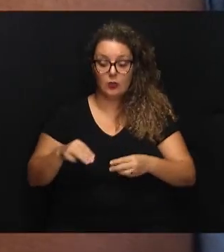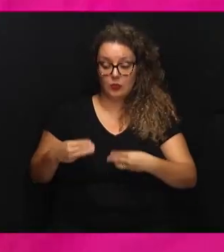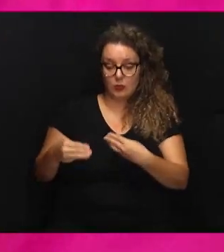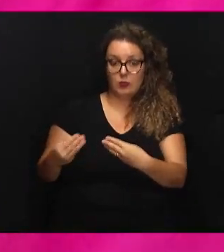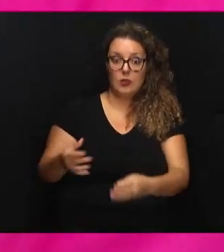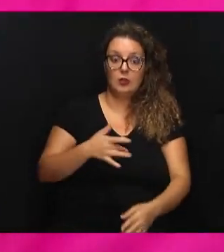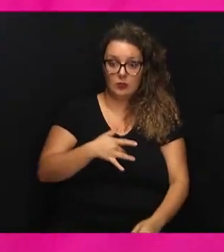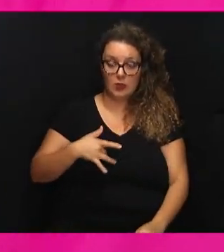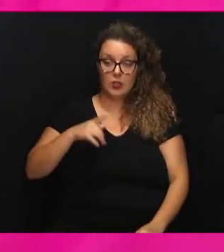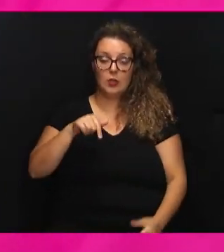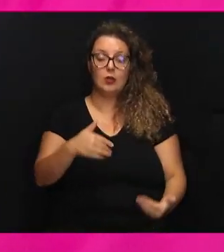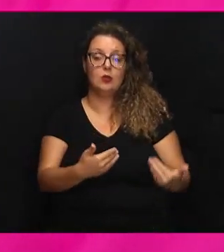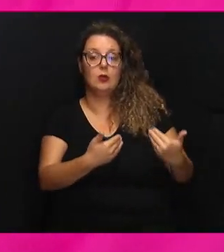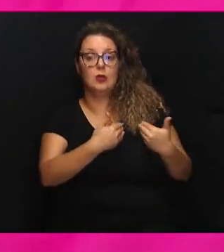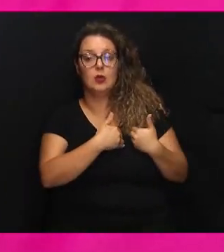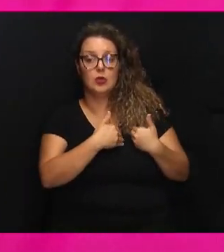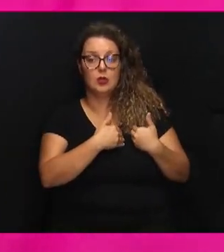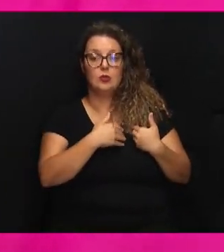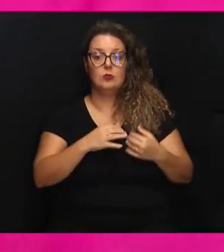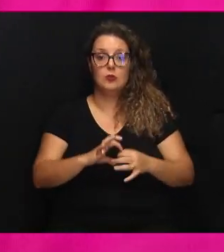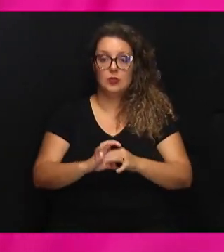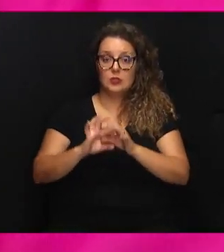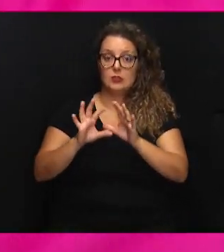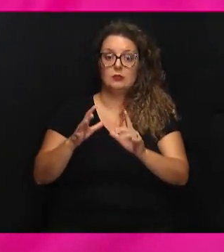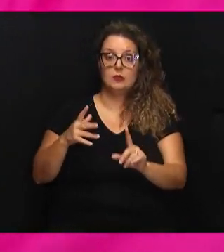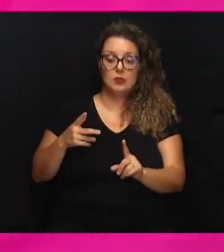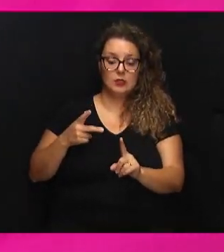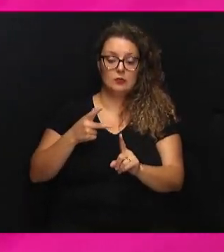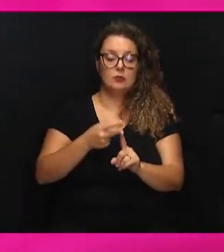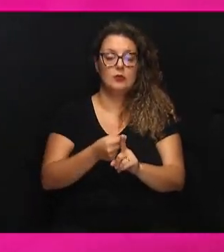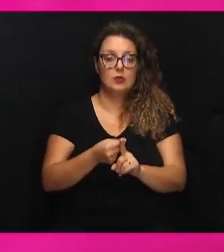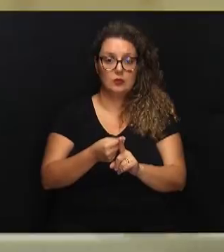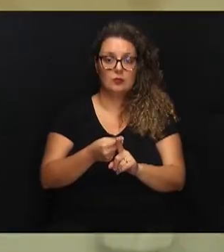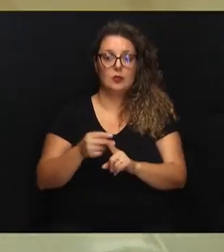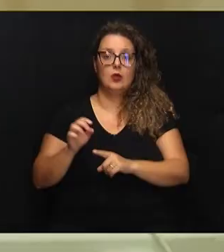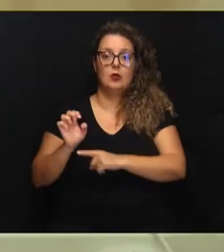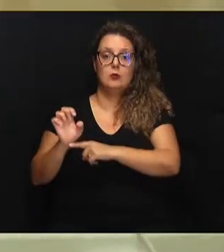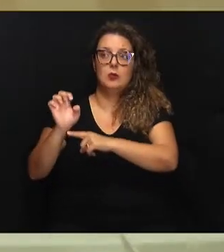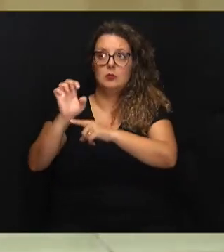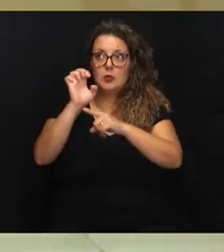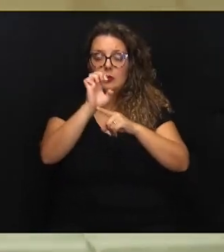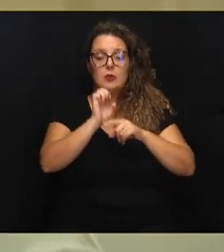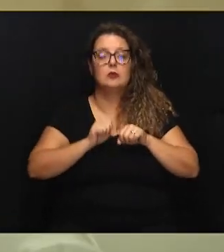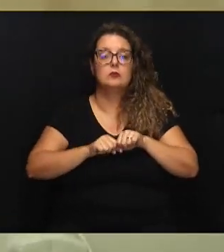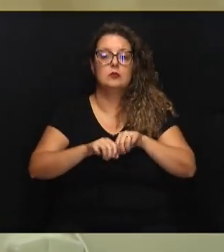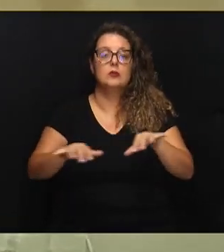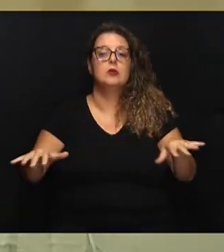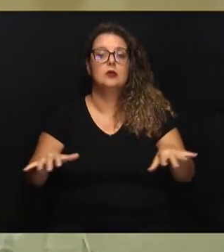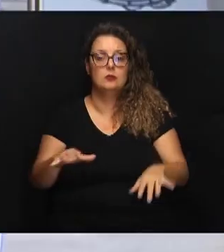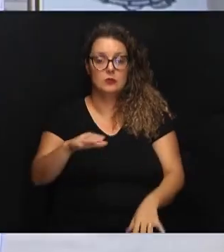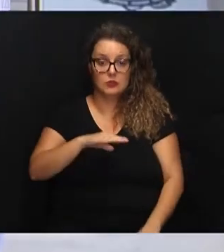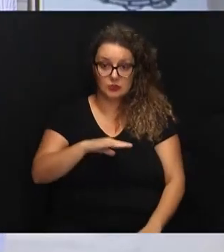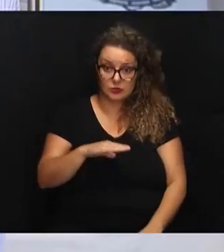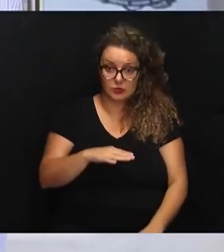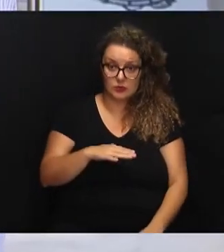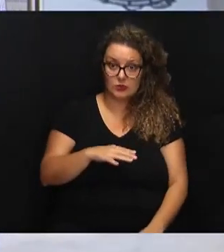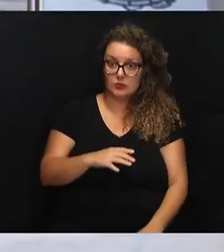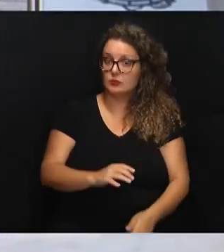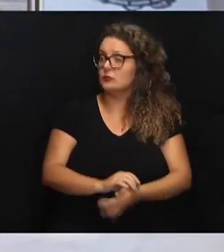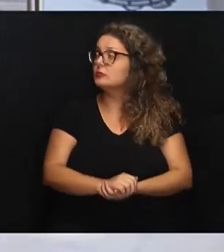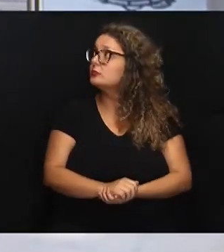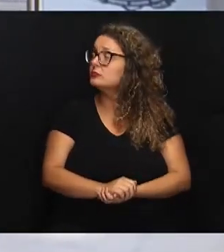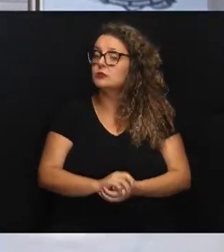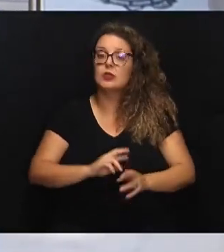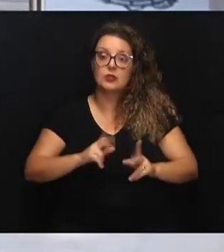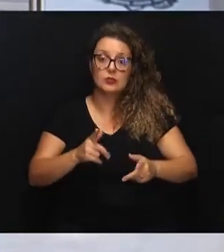Saúde é o responsável por fornecer as doses aos estados para distribuição aos municípios. Diferente de alguns